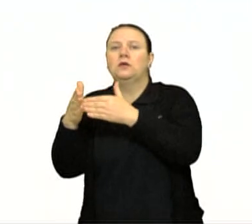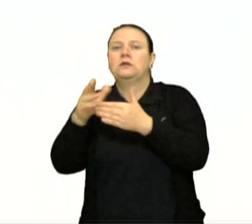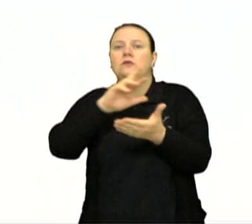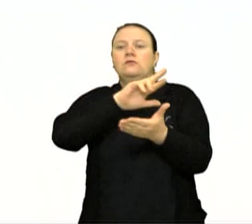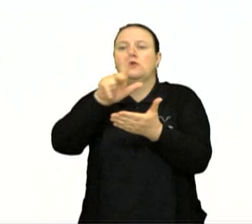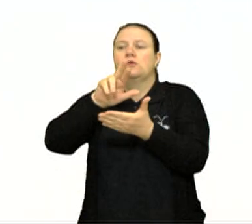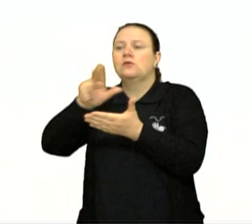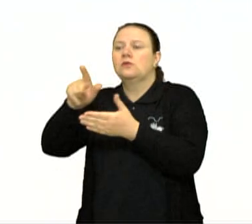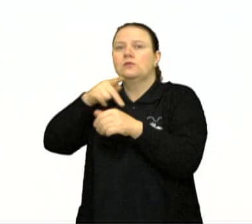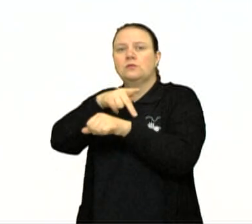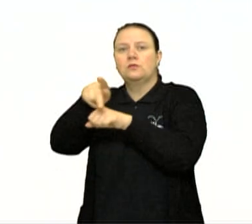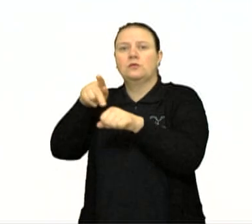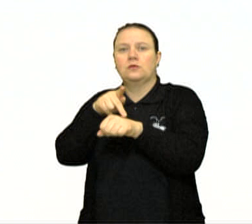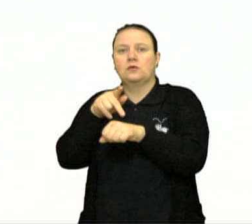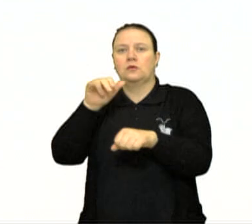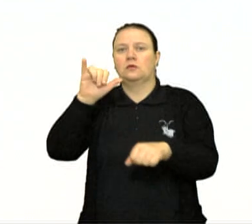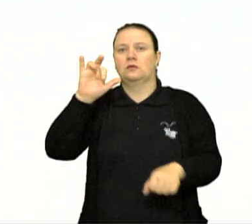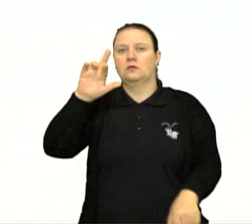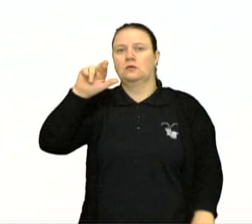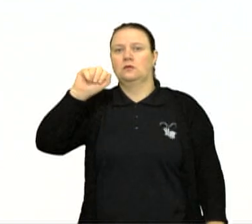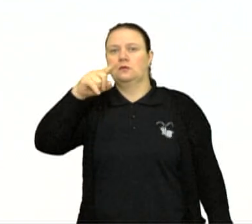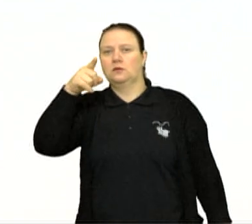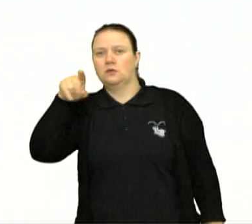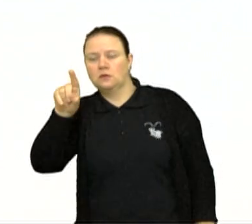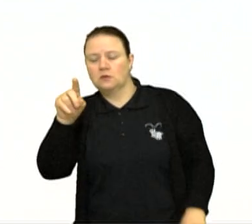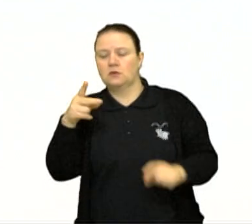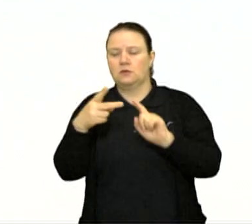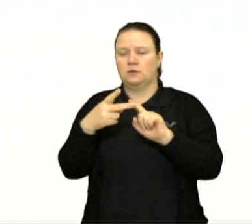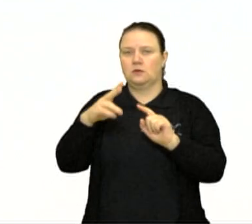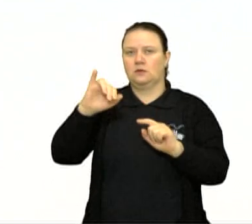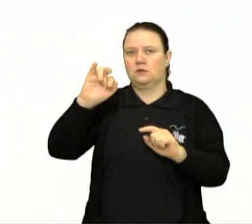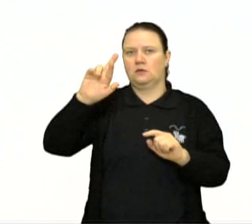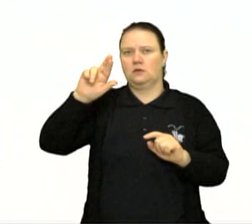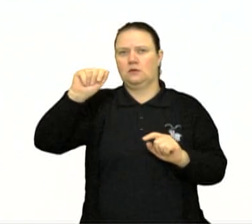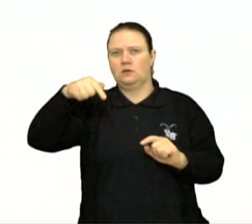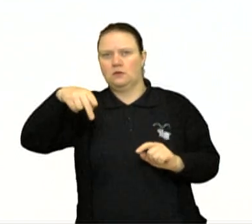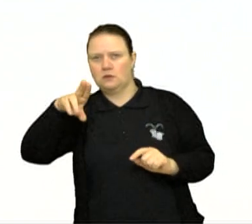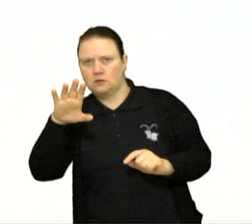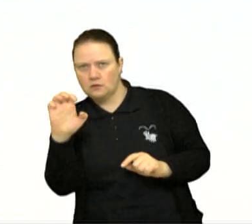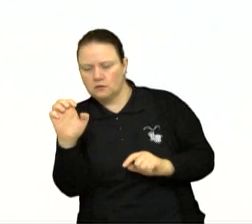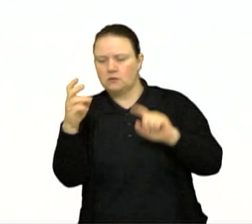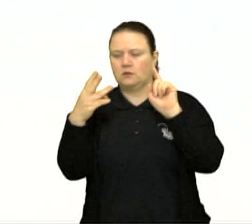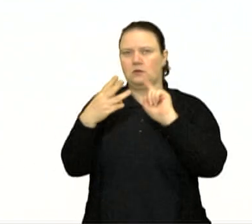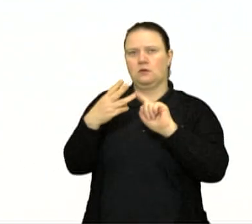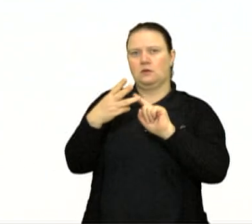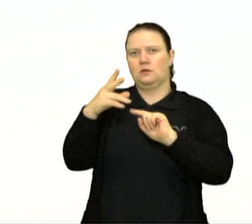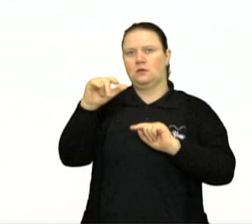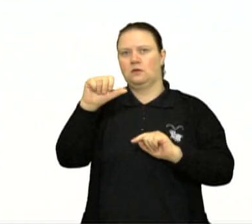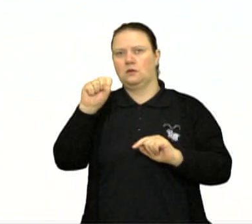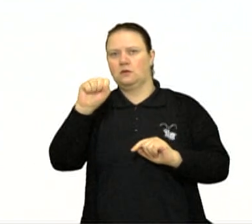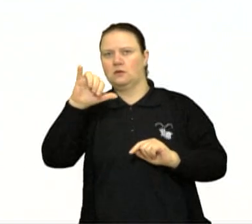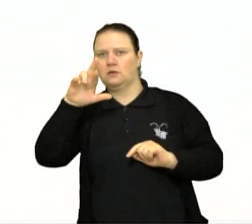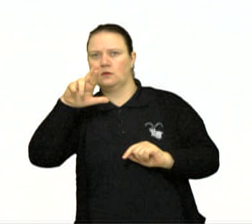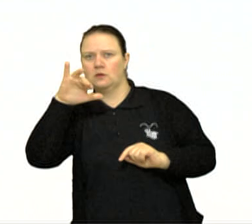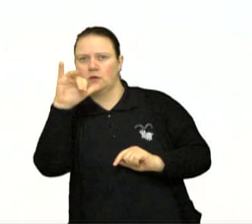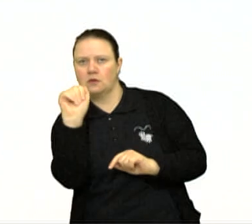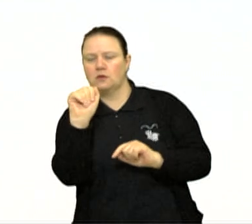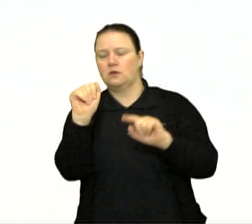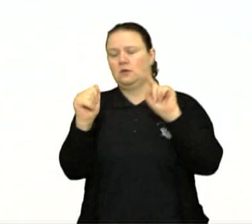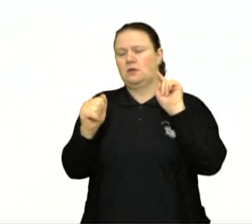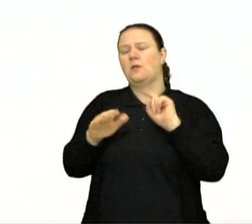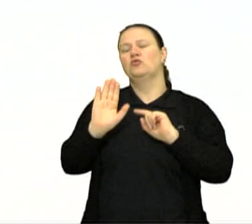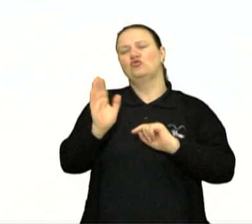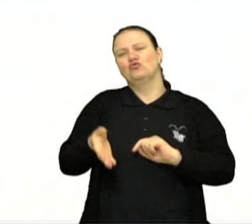outros países, como por exemplo Irã, Iraque, a Síria, e que remete da antiguidade. Então, se